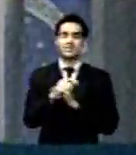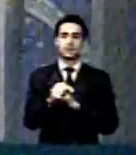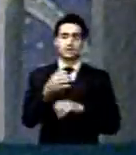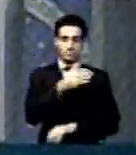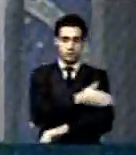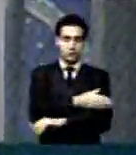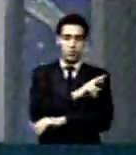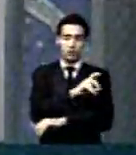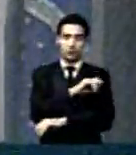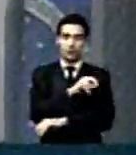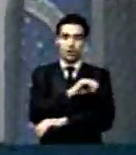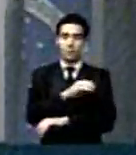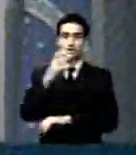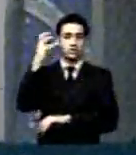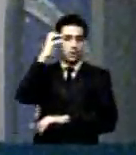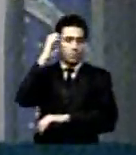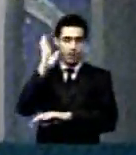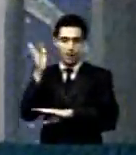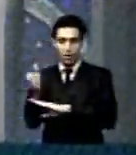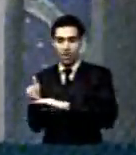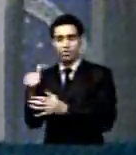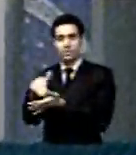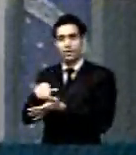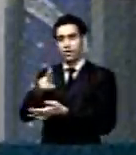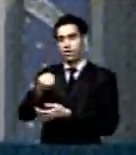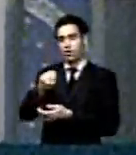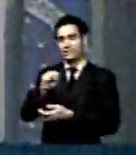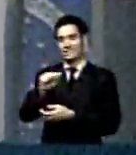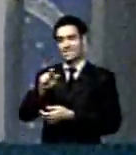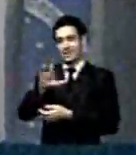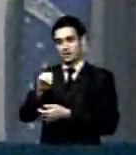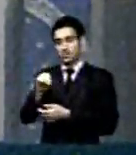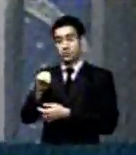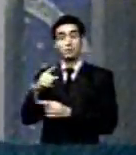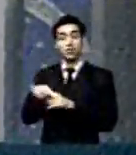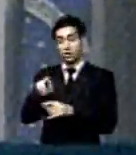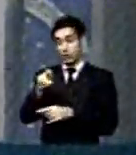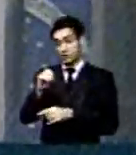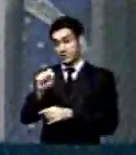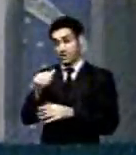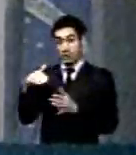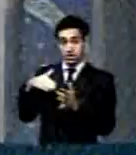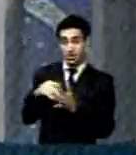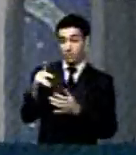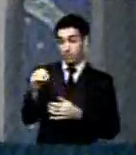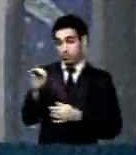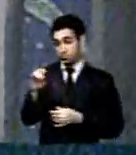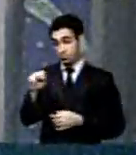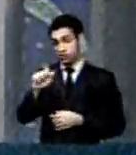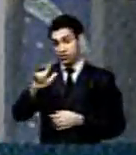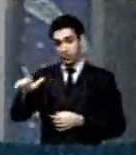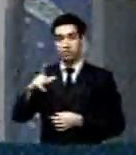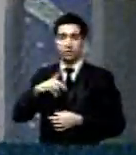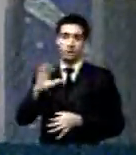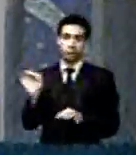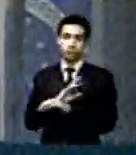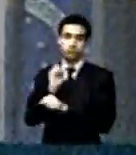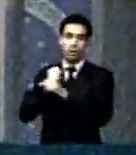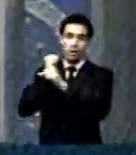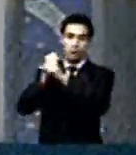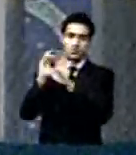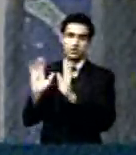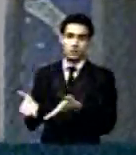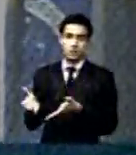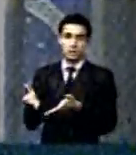de Rondonópolis, Cuiabá, até Rosário, visto que de Rosário até Posto Gil já temos obra. E aqui